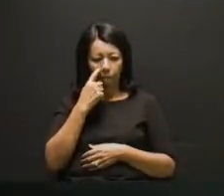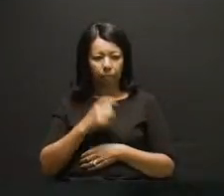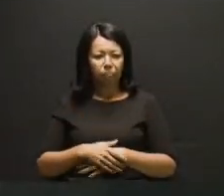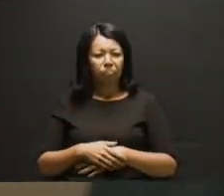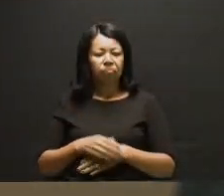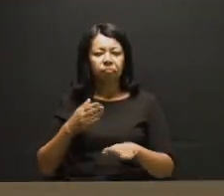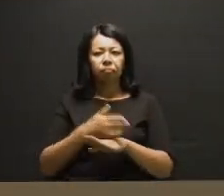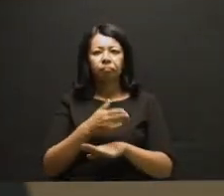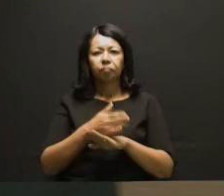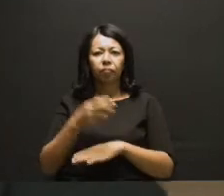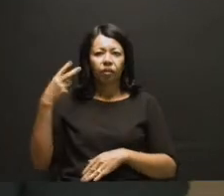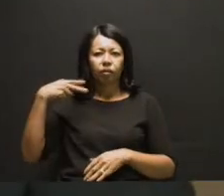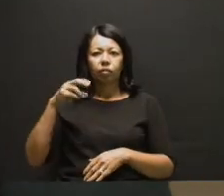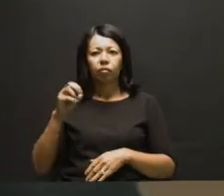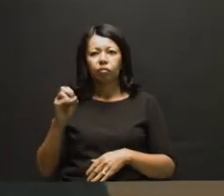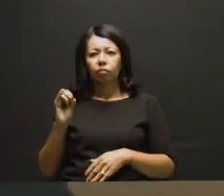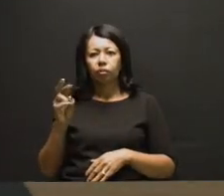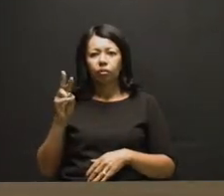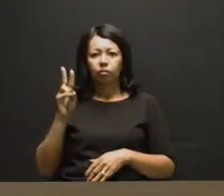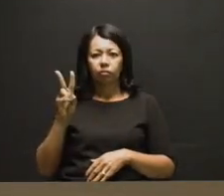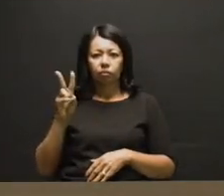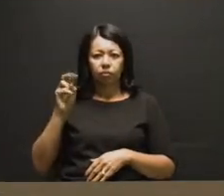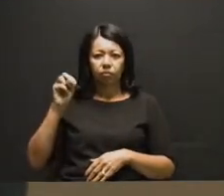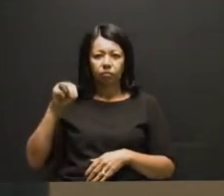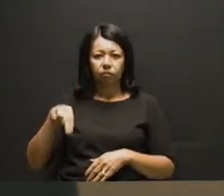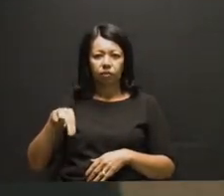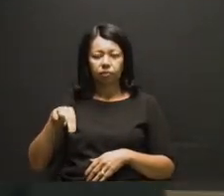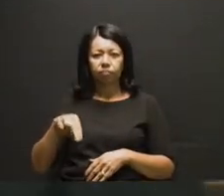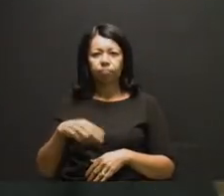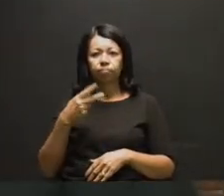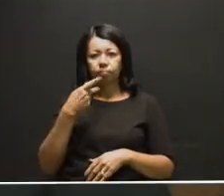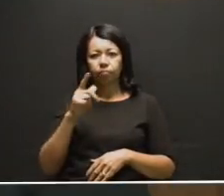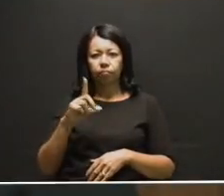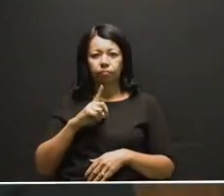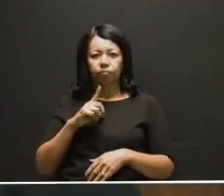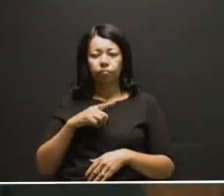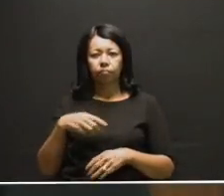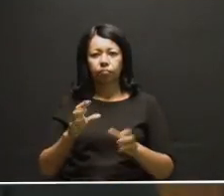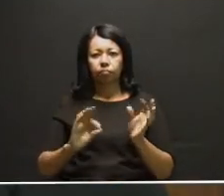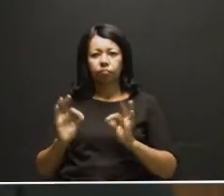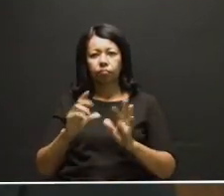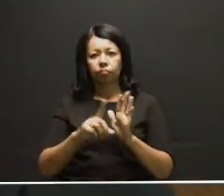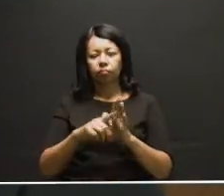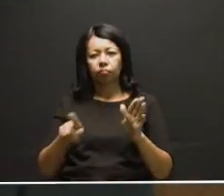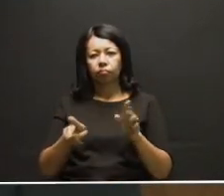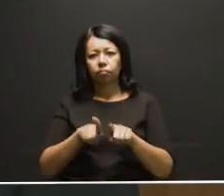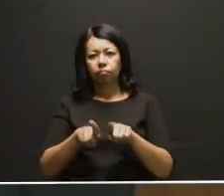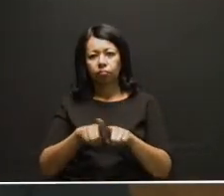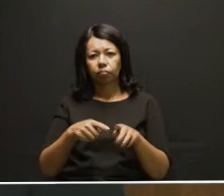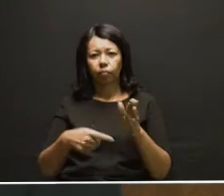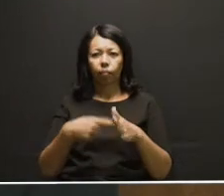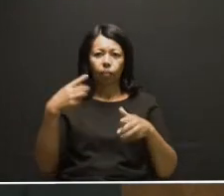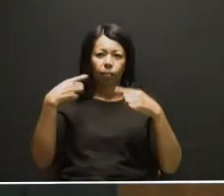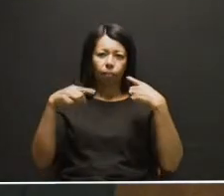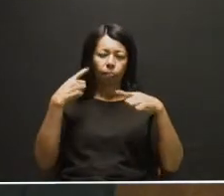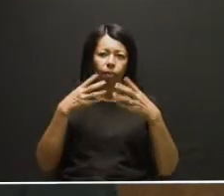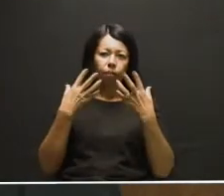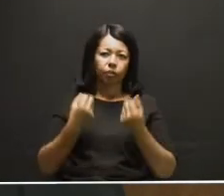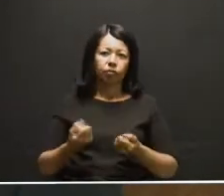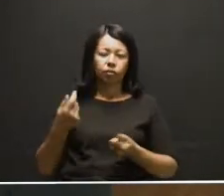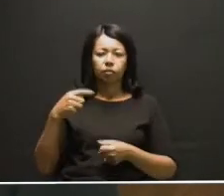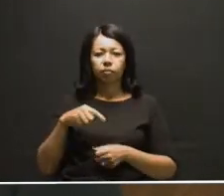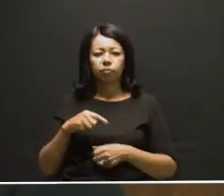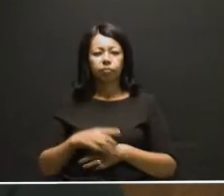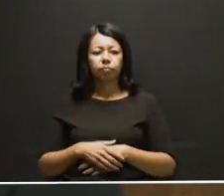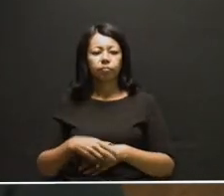tem a participação de vereadores vai dobrando repito que também teve um projeto de lei em primeira discussão aprovado aqui